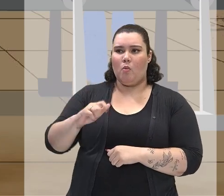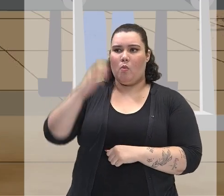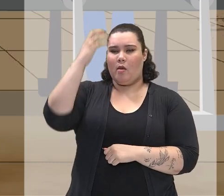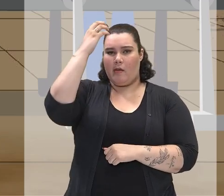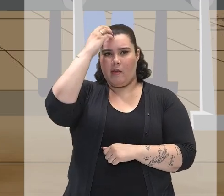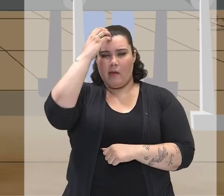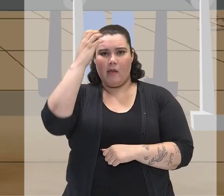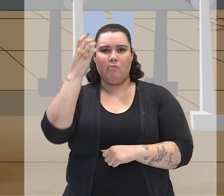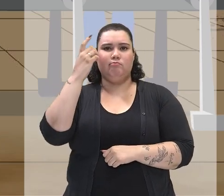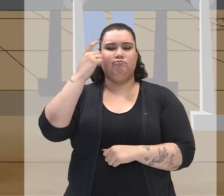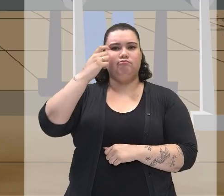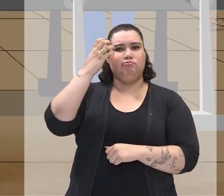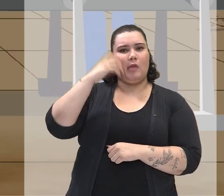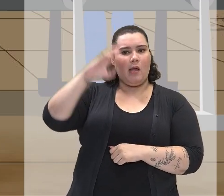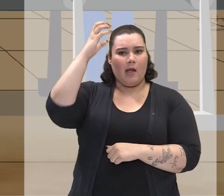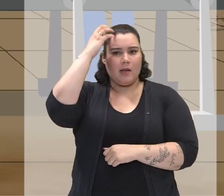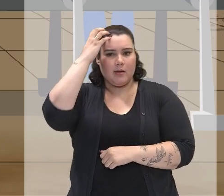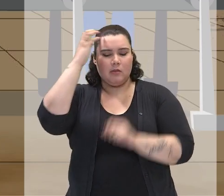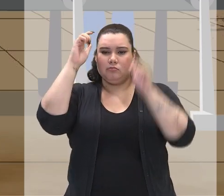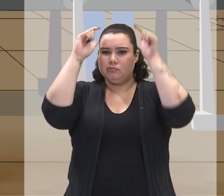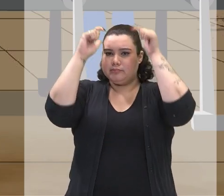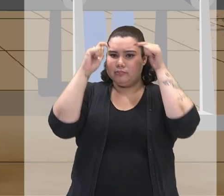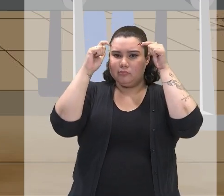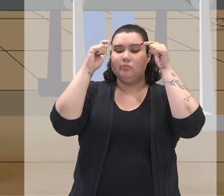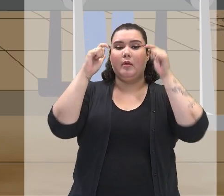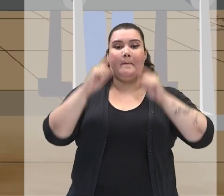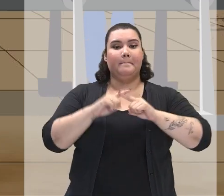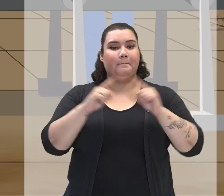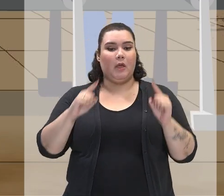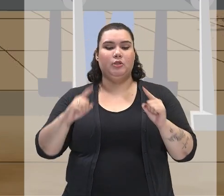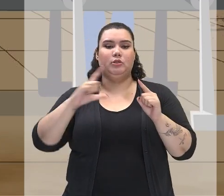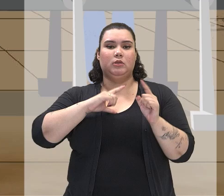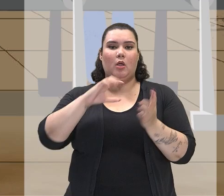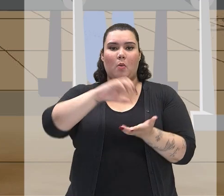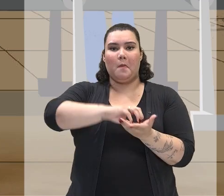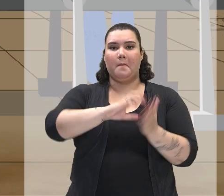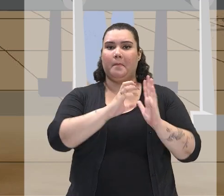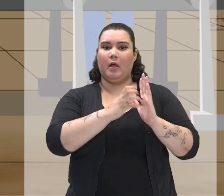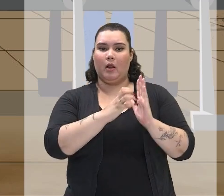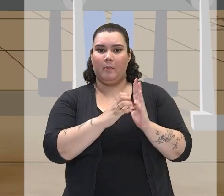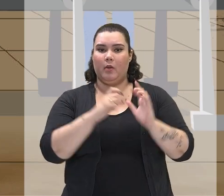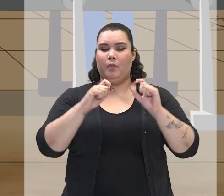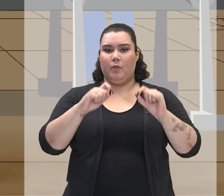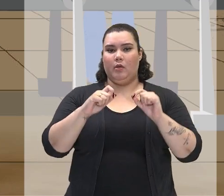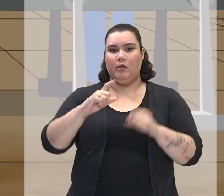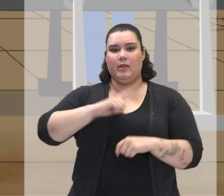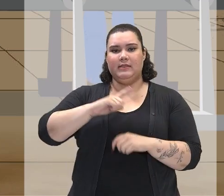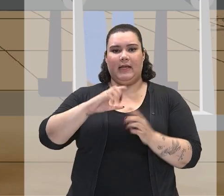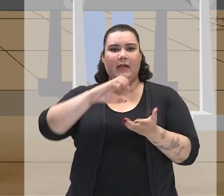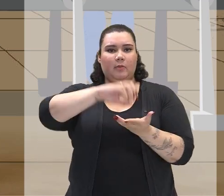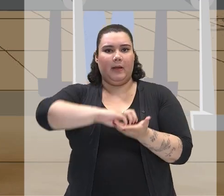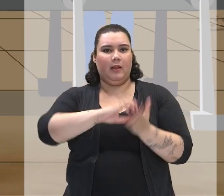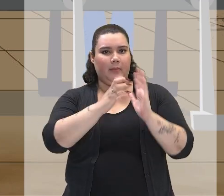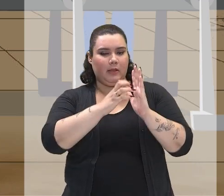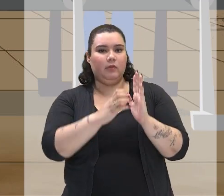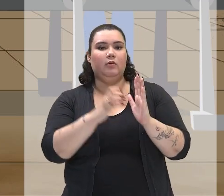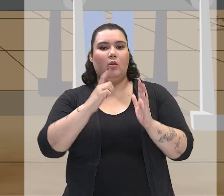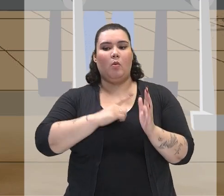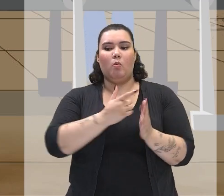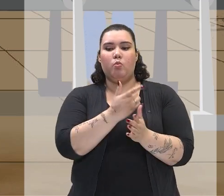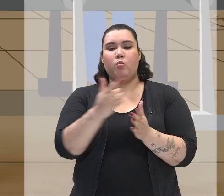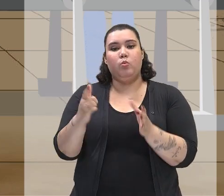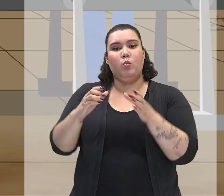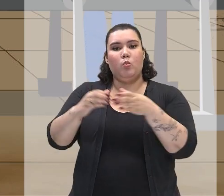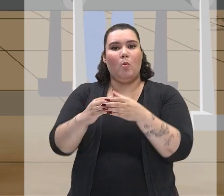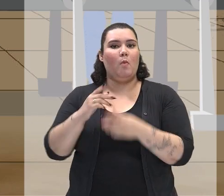e princesas, mas também nós temos um parlamento, né, que é um outro corpo político e de muito poder também,